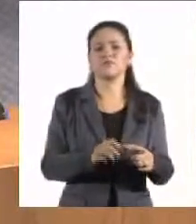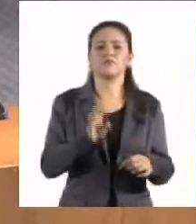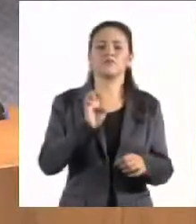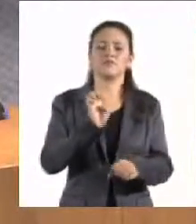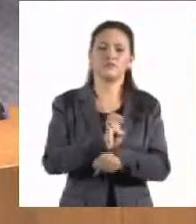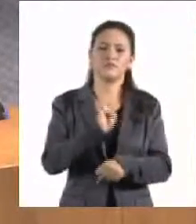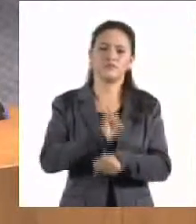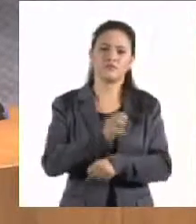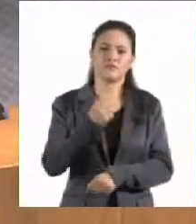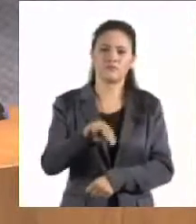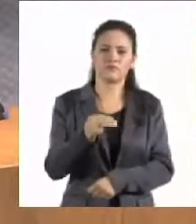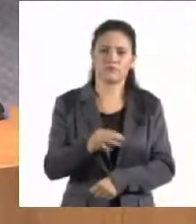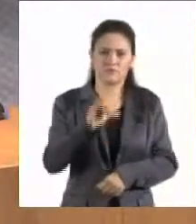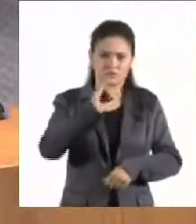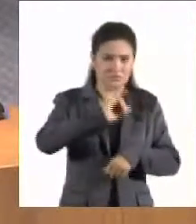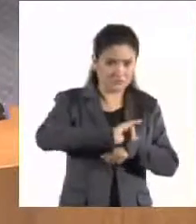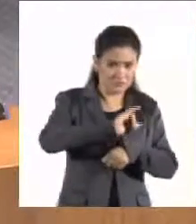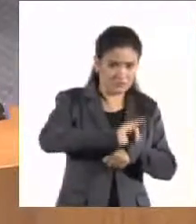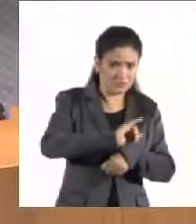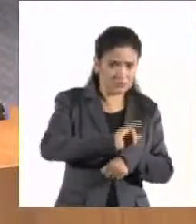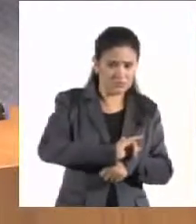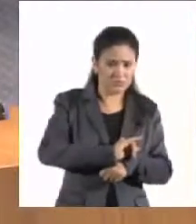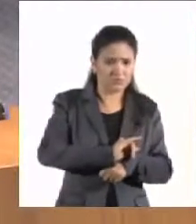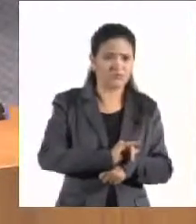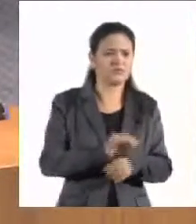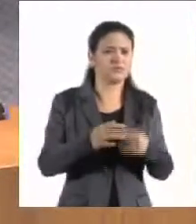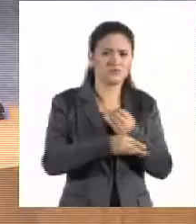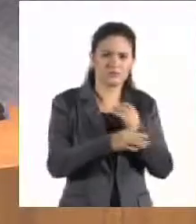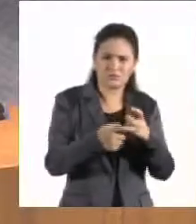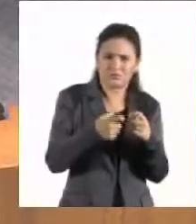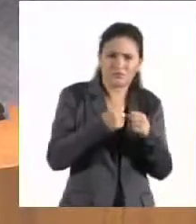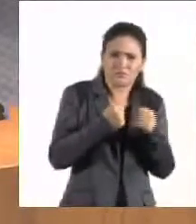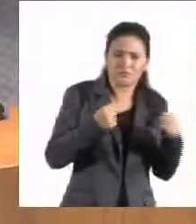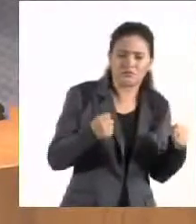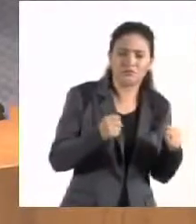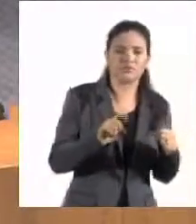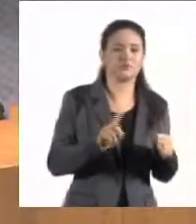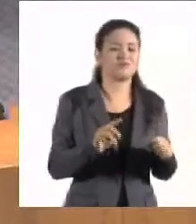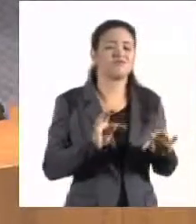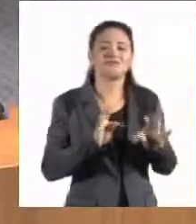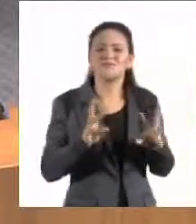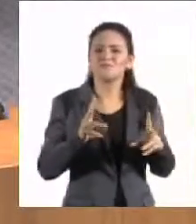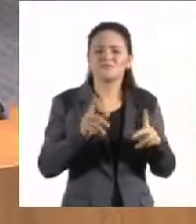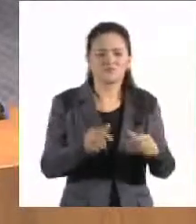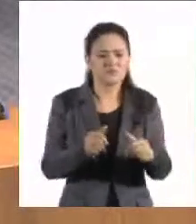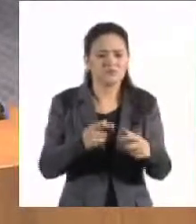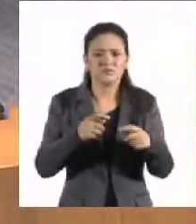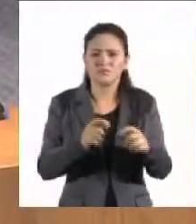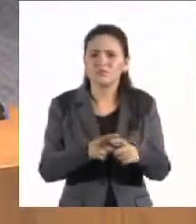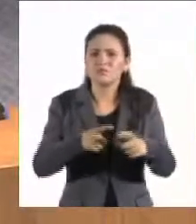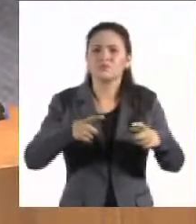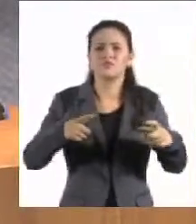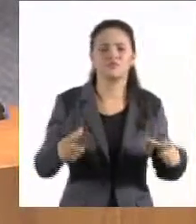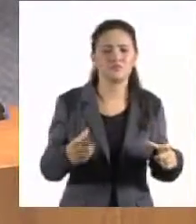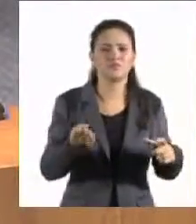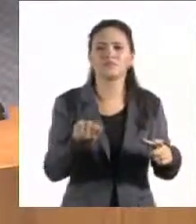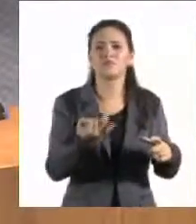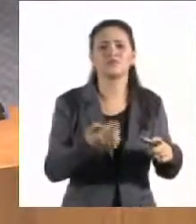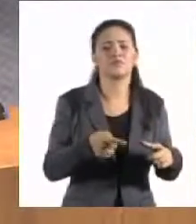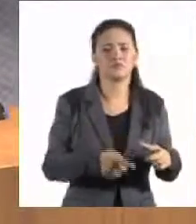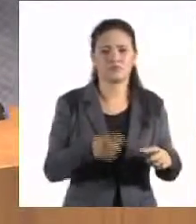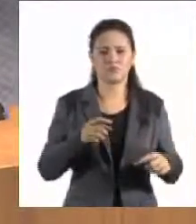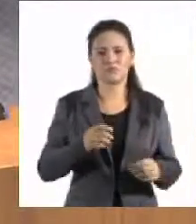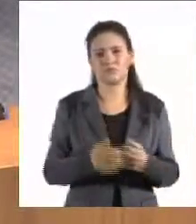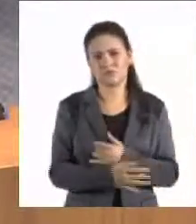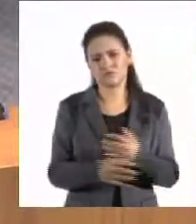da capital, não só apenas dos grandes municípios, mas dos municípios mais longínquos, dos municípios mais distantes, dos municípios mais pobres